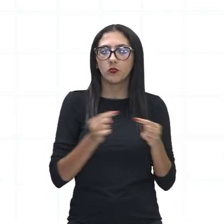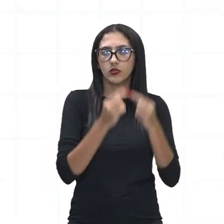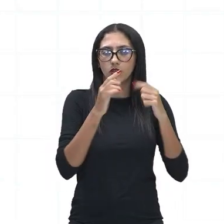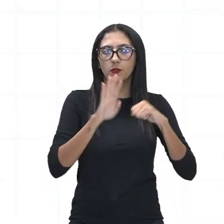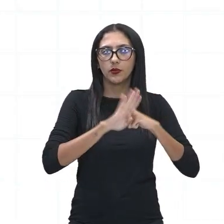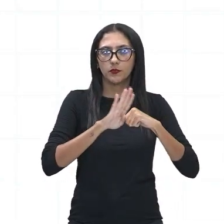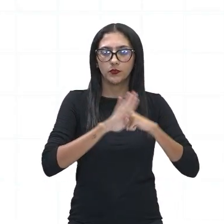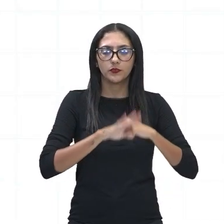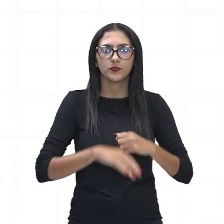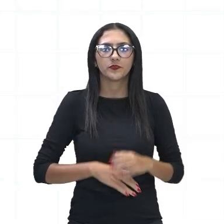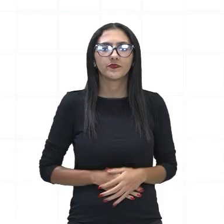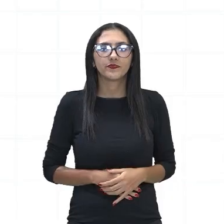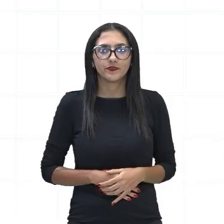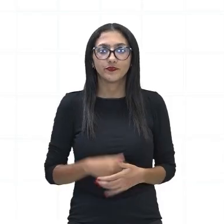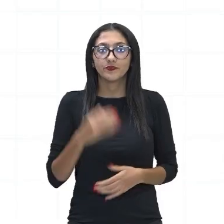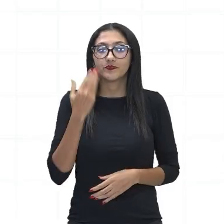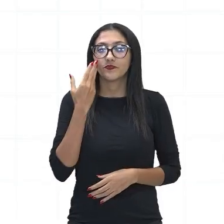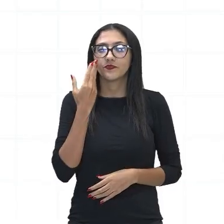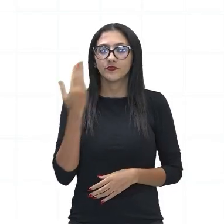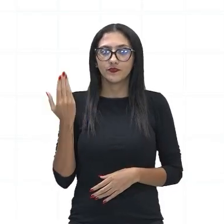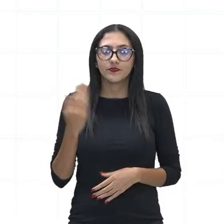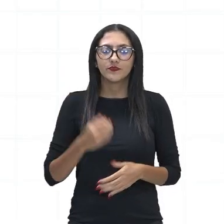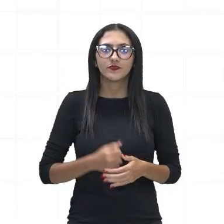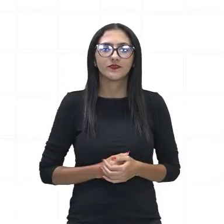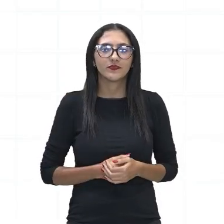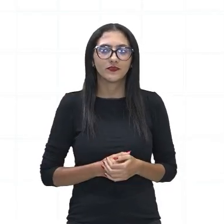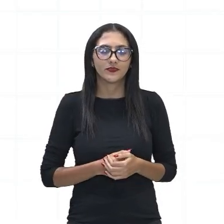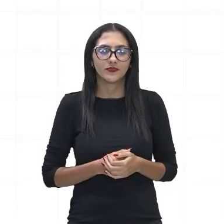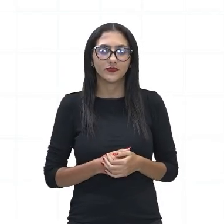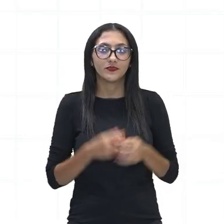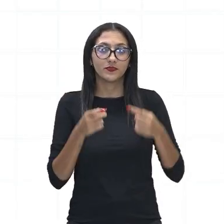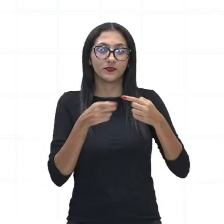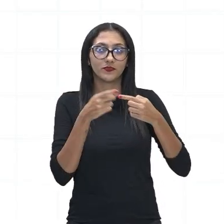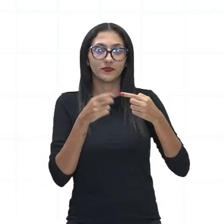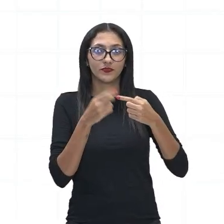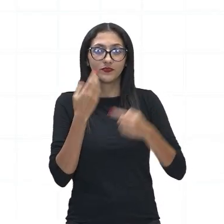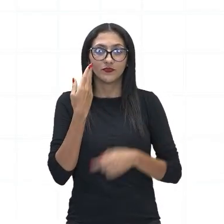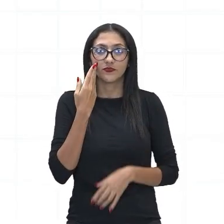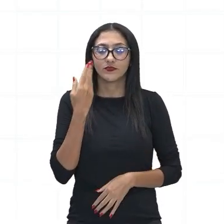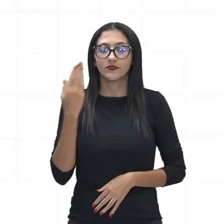Então vamos ver a nossa lista aí. Primeiro começa com love,